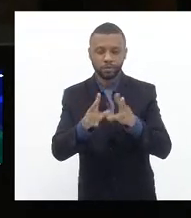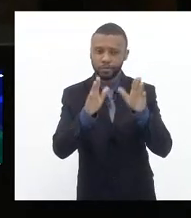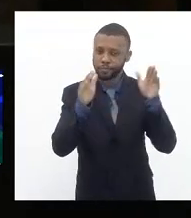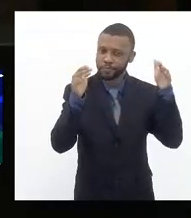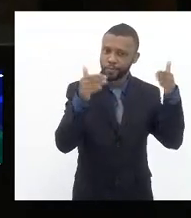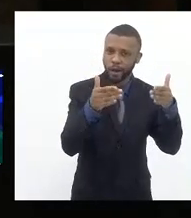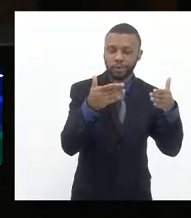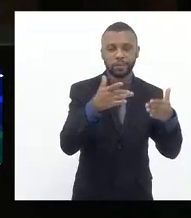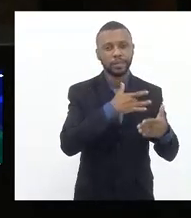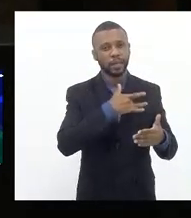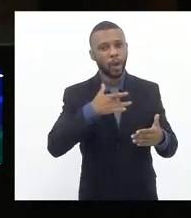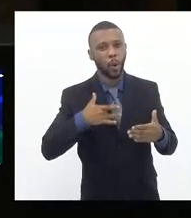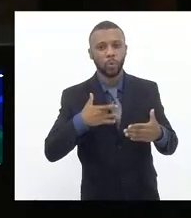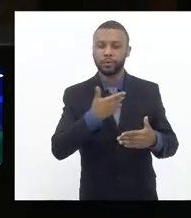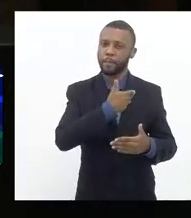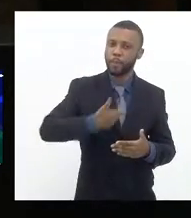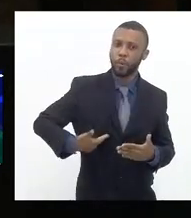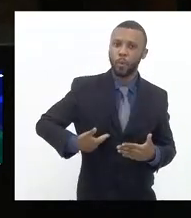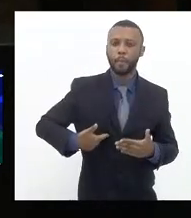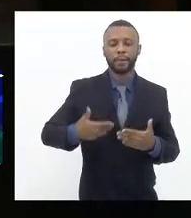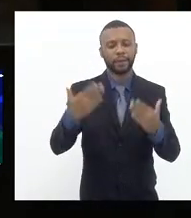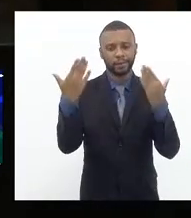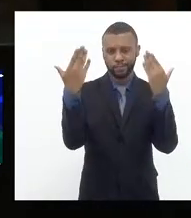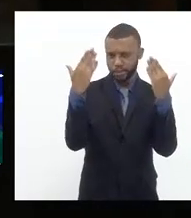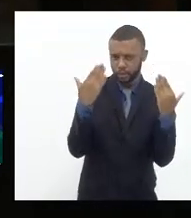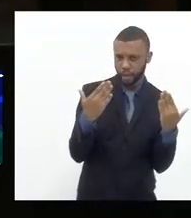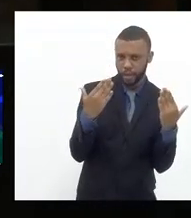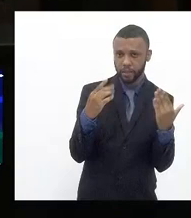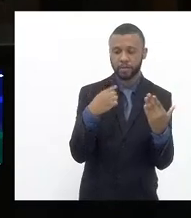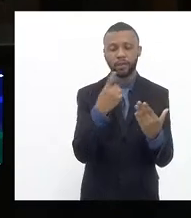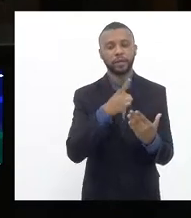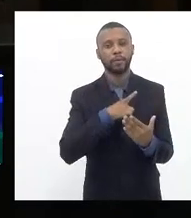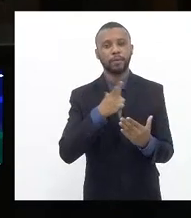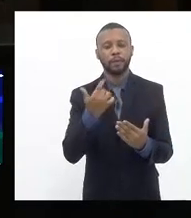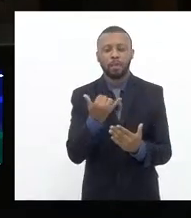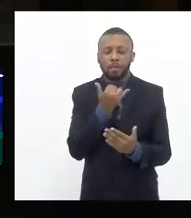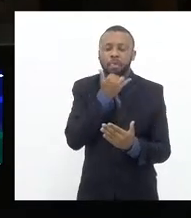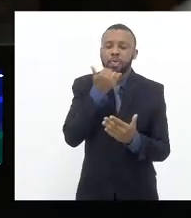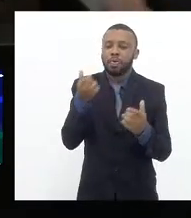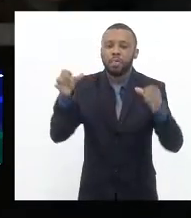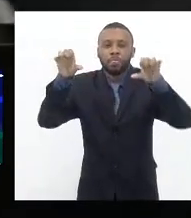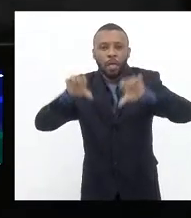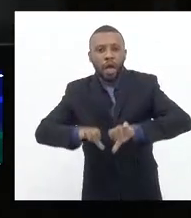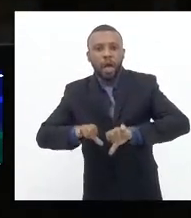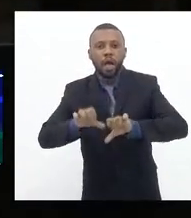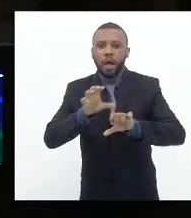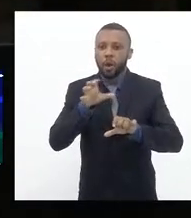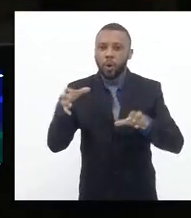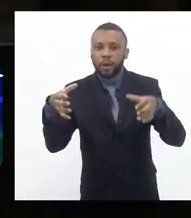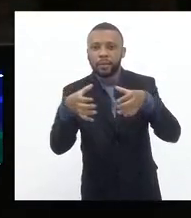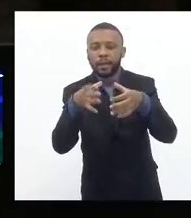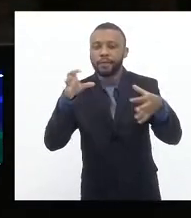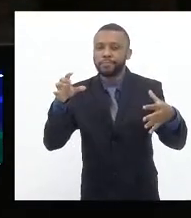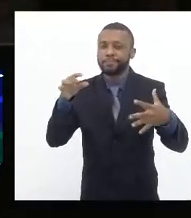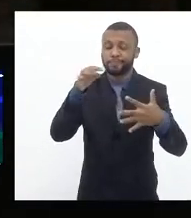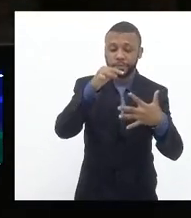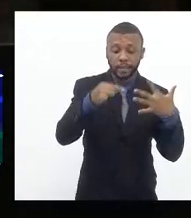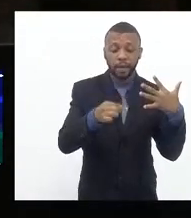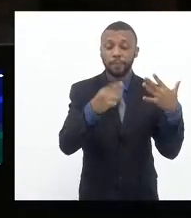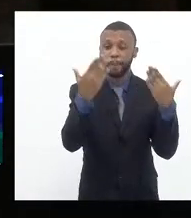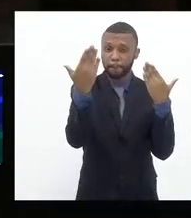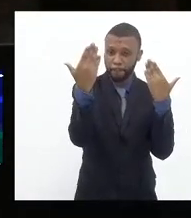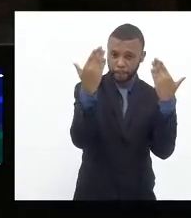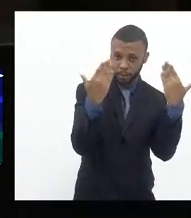em curso uma tragédia coletiva em termos psicológicos e sociais.